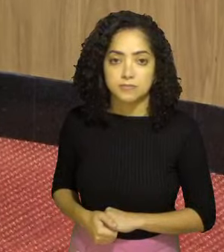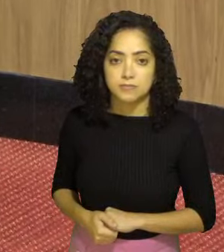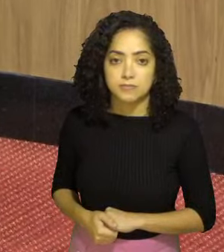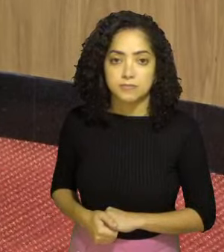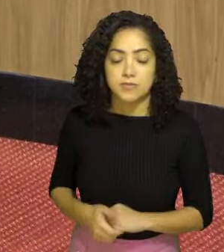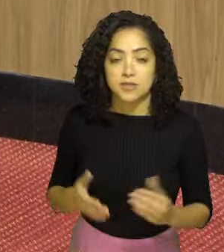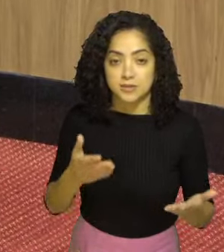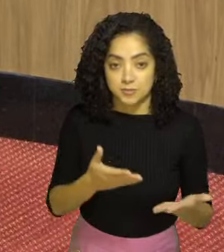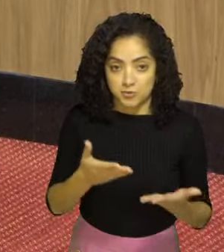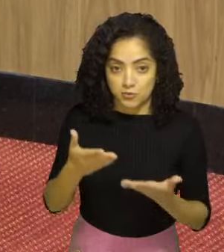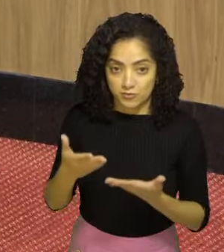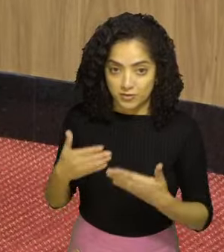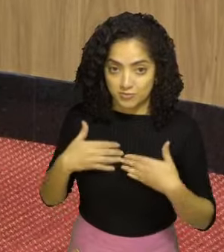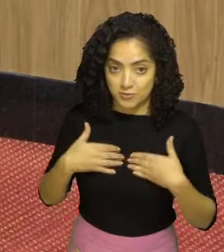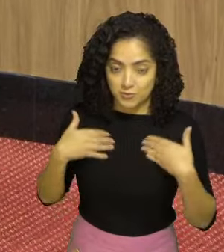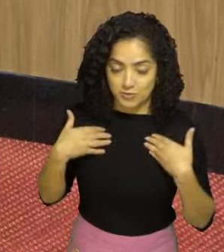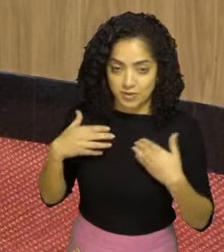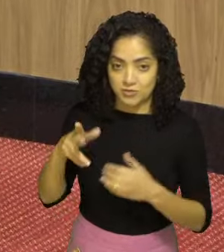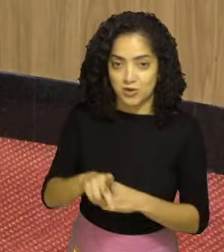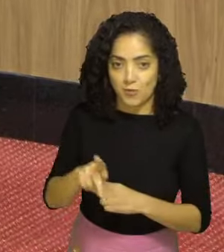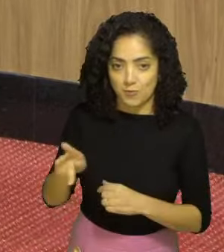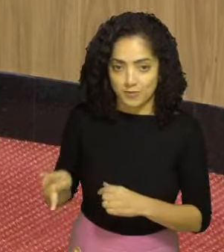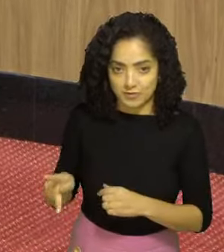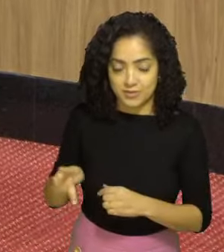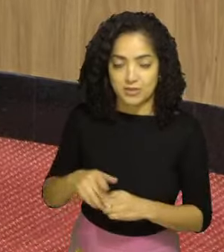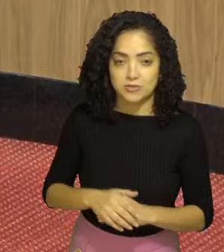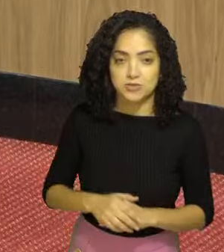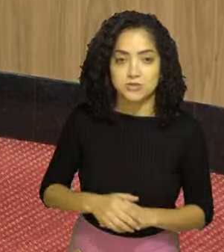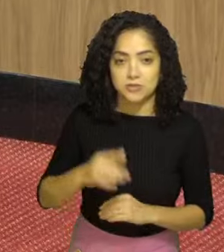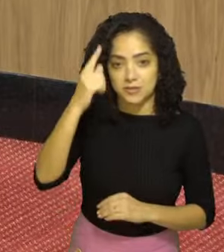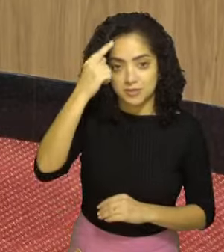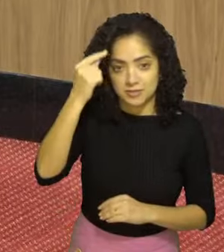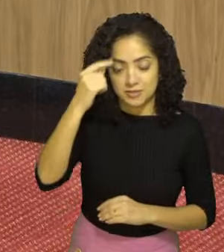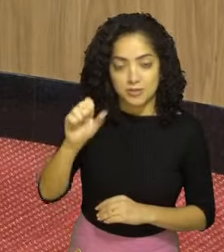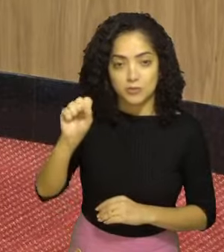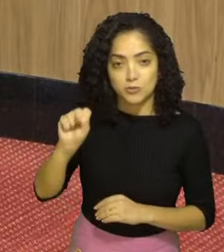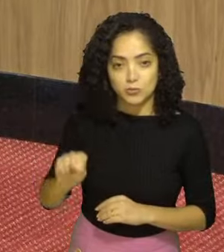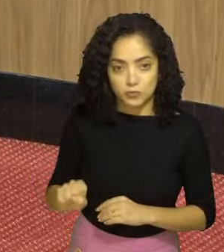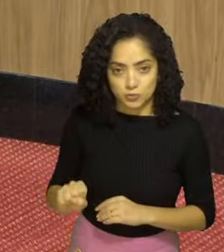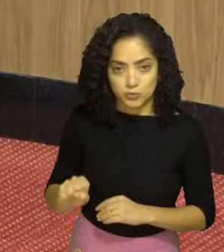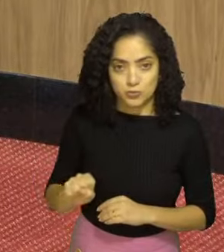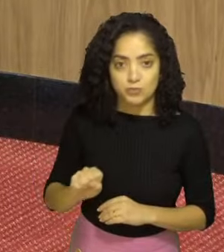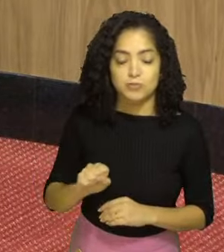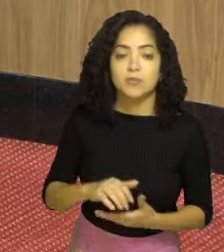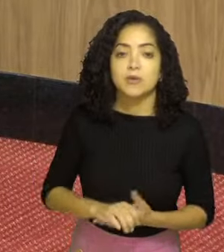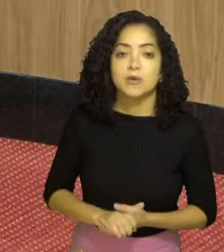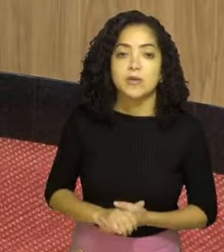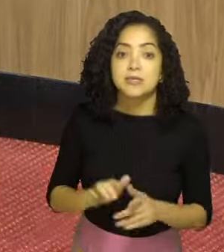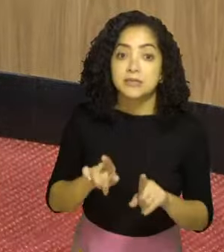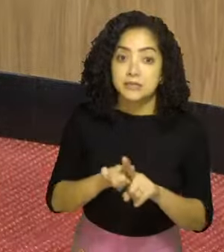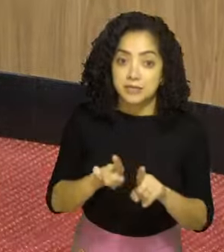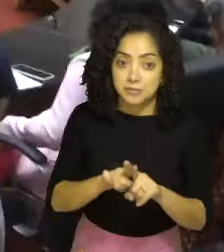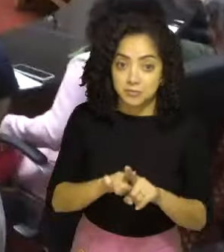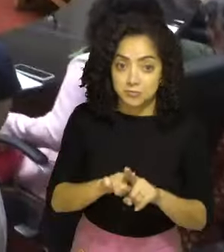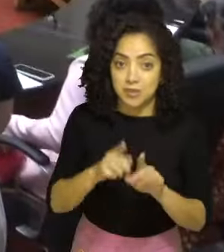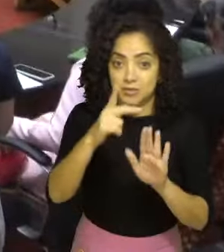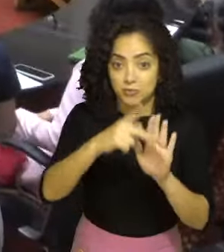Convidamos para receber a homenagem a professora da Universidade do Sul de Santa Catarina, Unisul, e professora no Programa